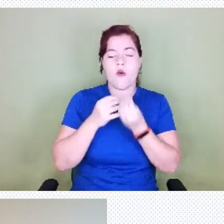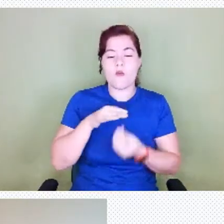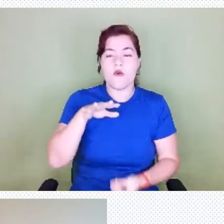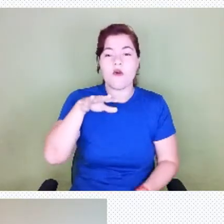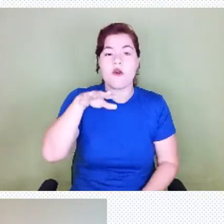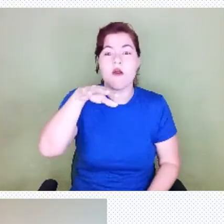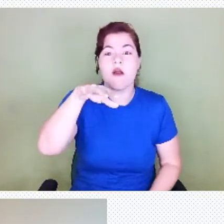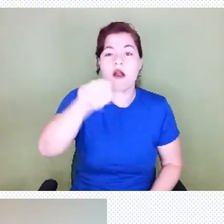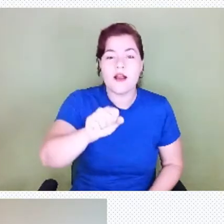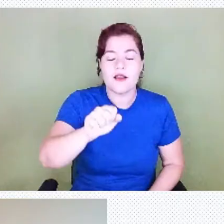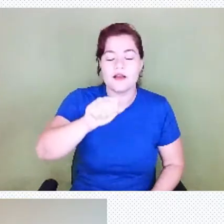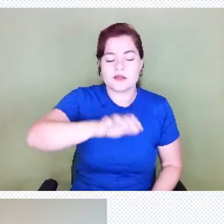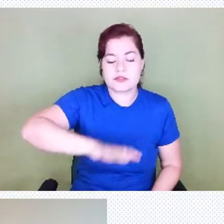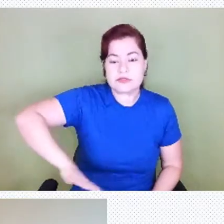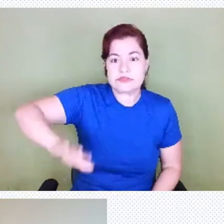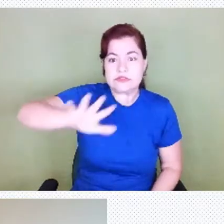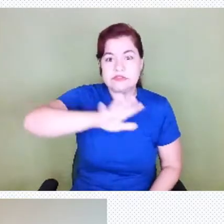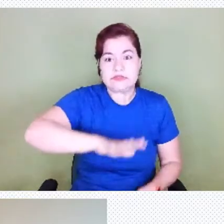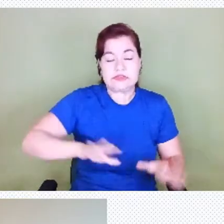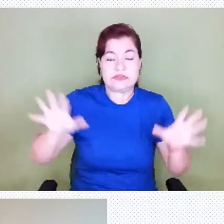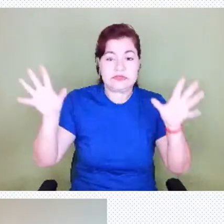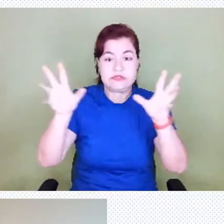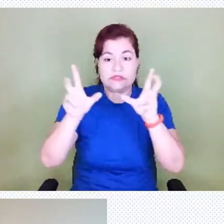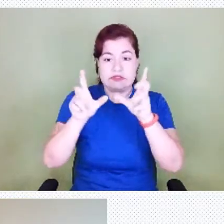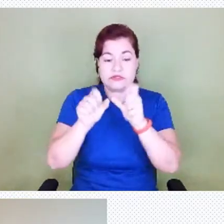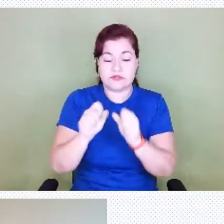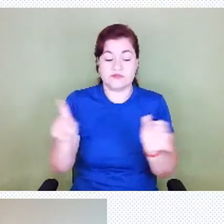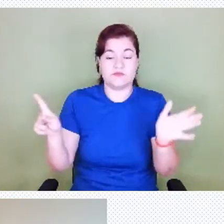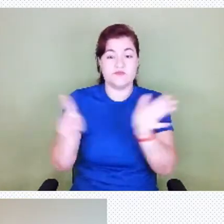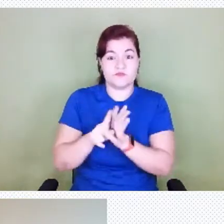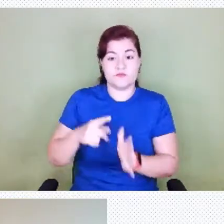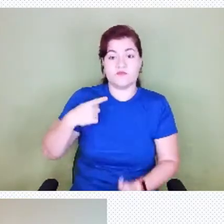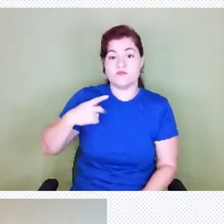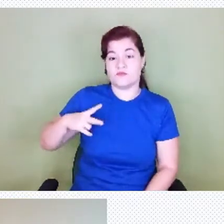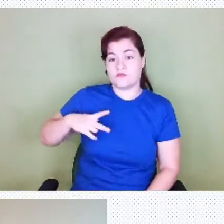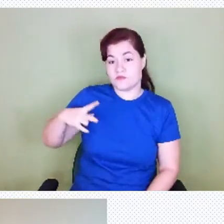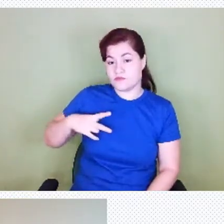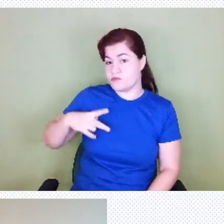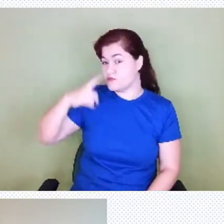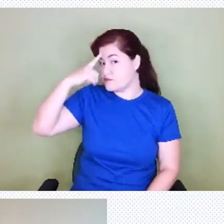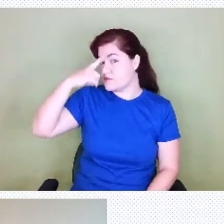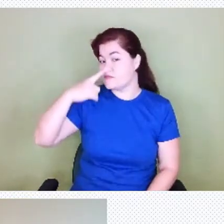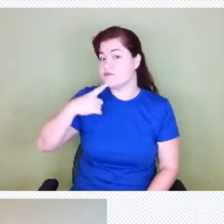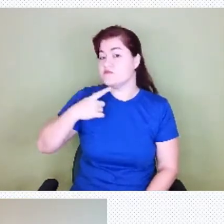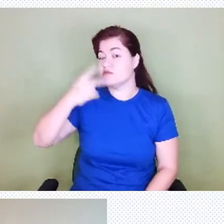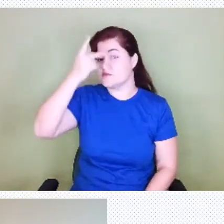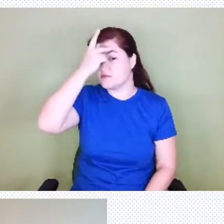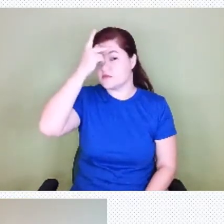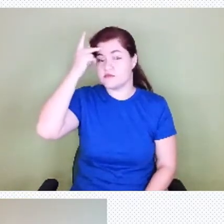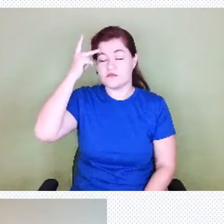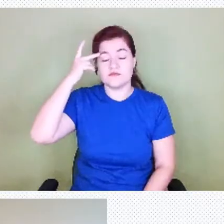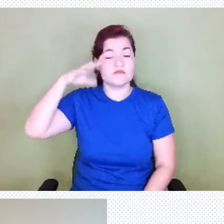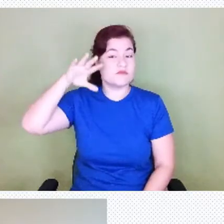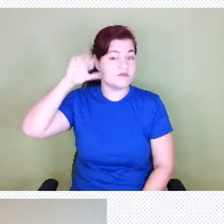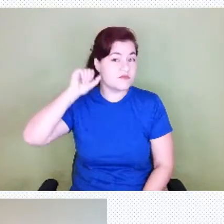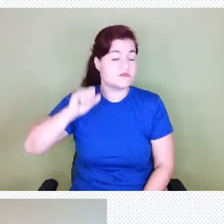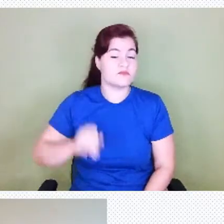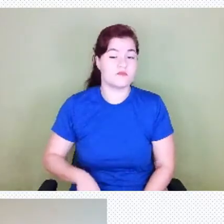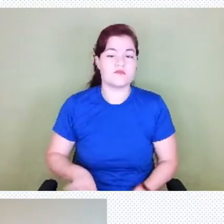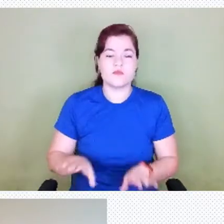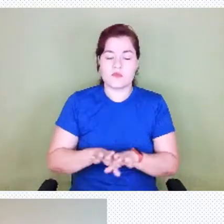as áreas sombrias da personalidade dos seus ouvintes e também aplicar-lhes a